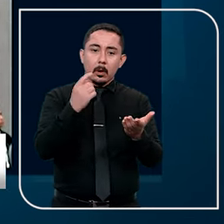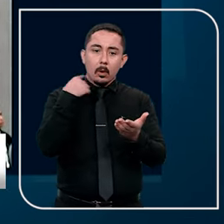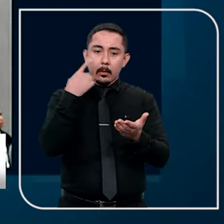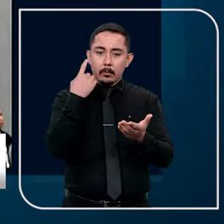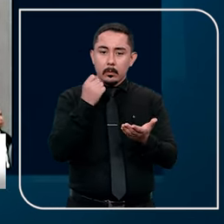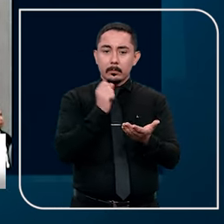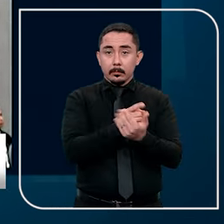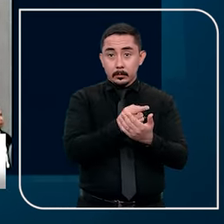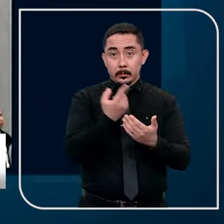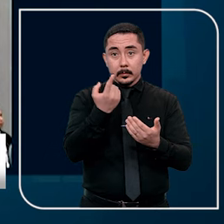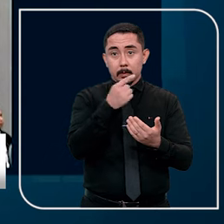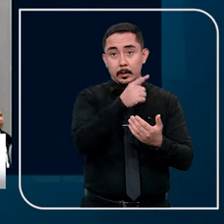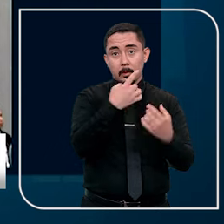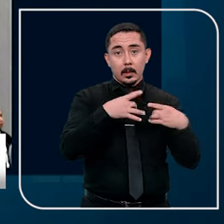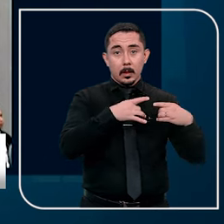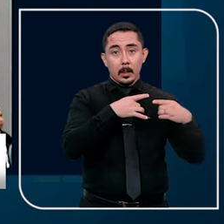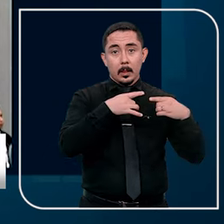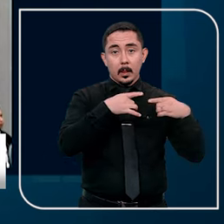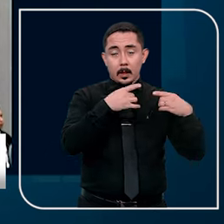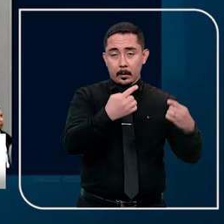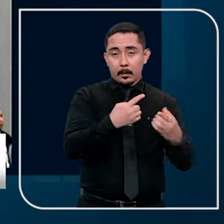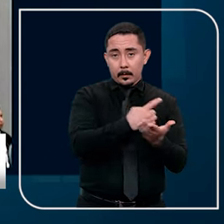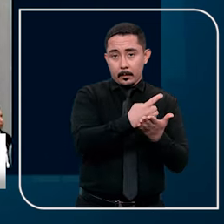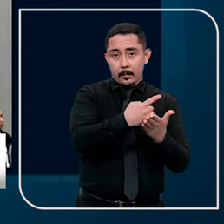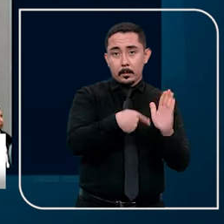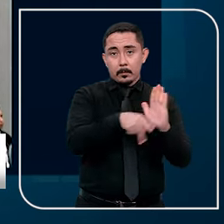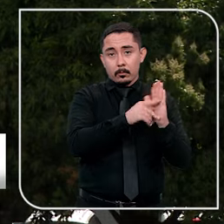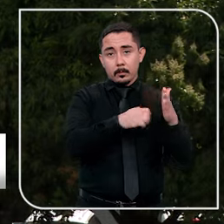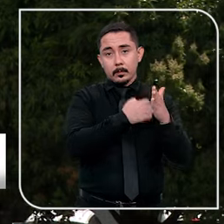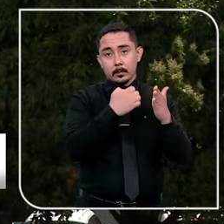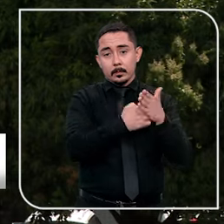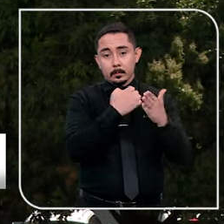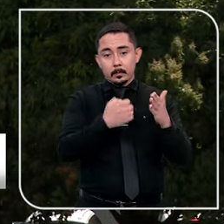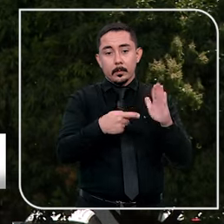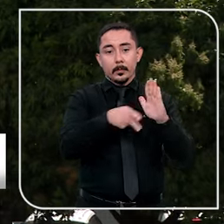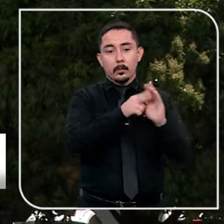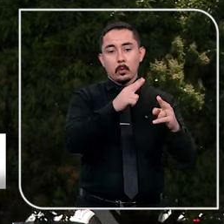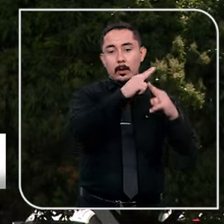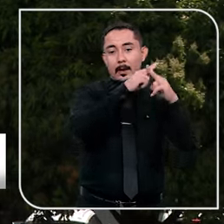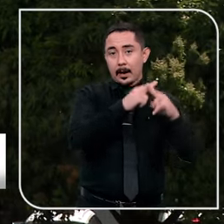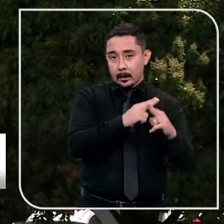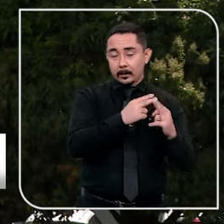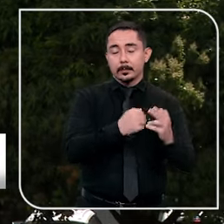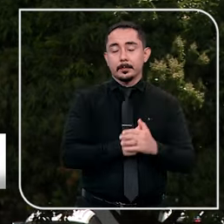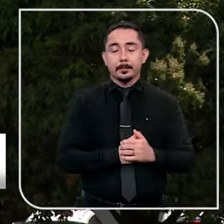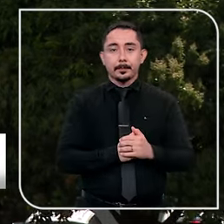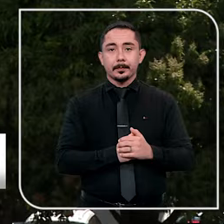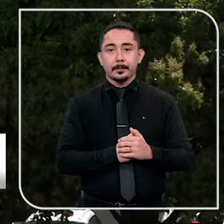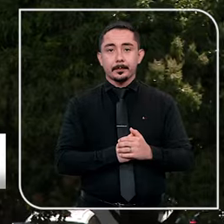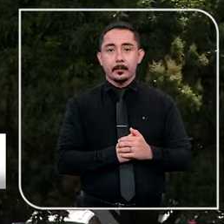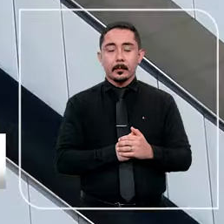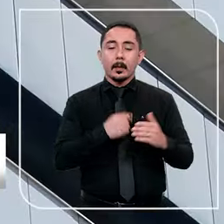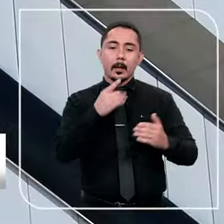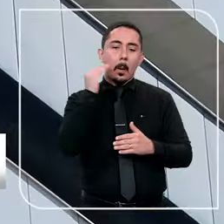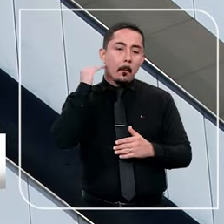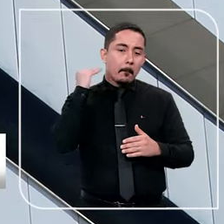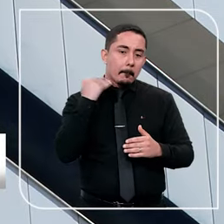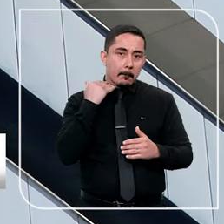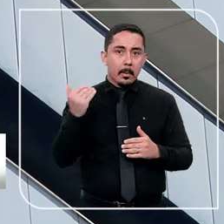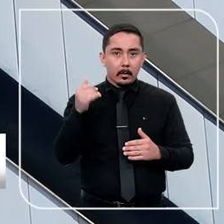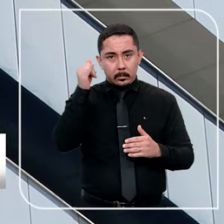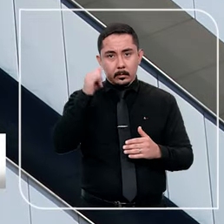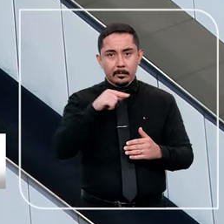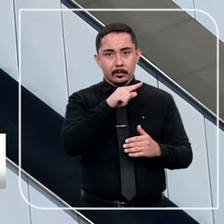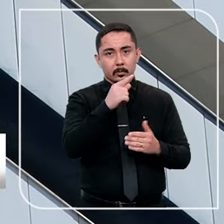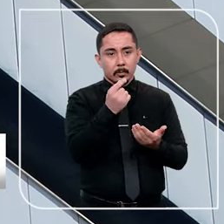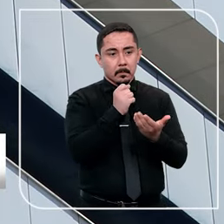honorária em favor dos Defensores de uma empresa que foi alvo de processo de execução movido pela Caixa Econômica Federal como o banco